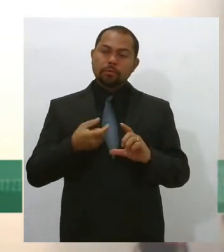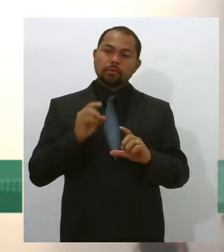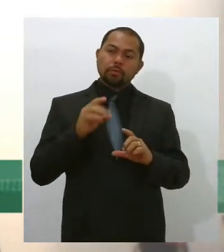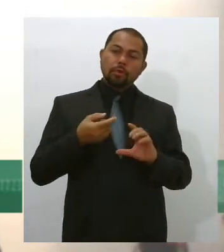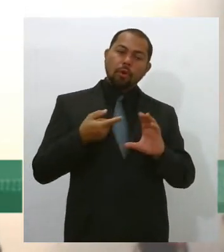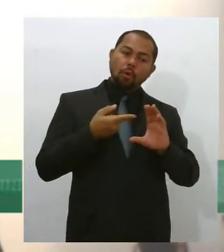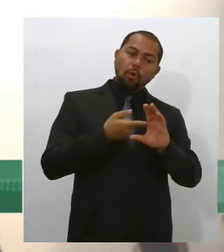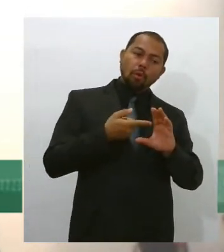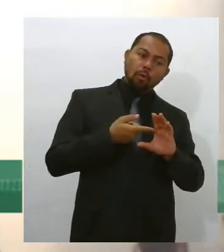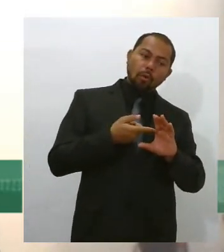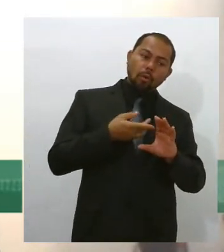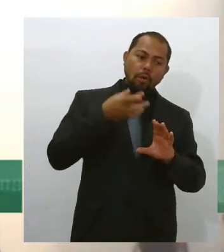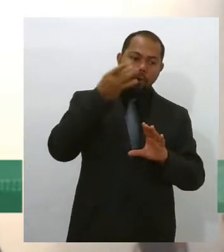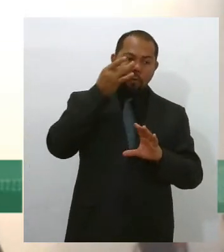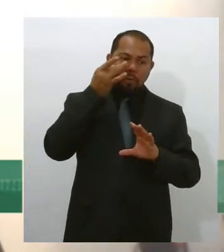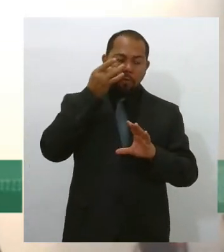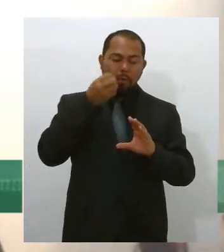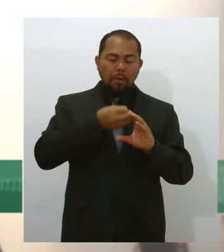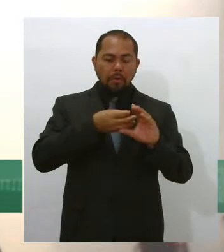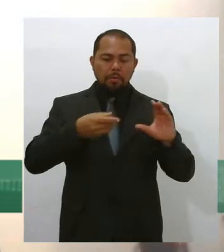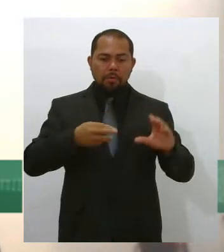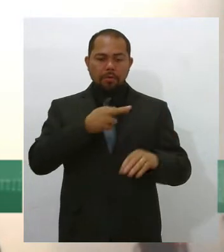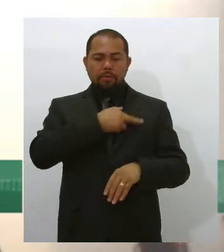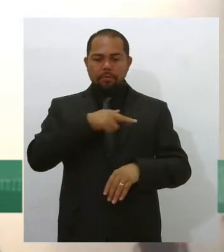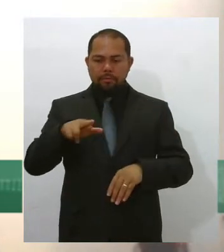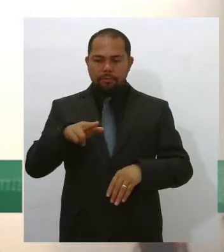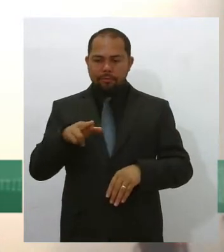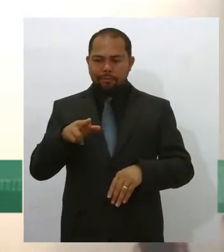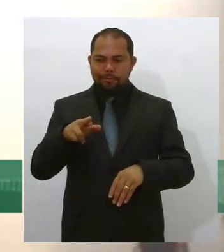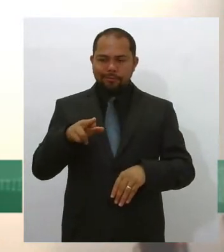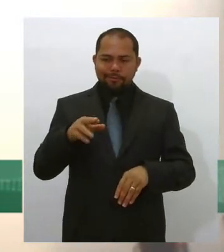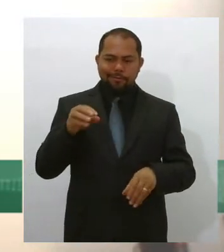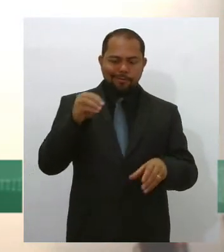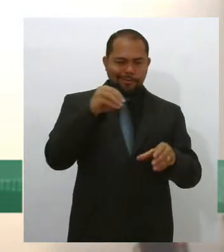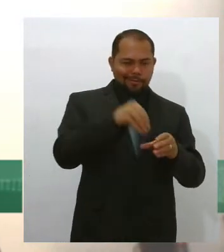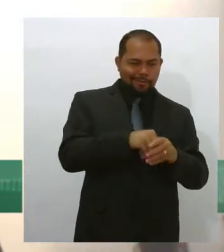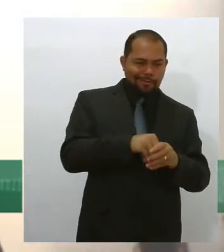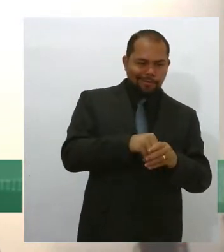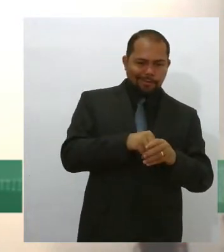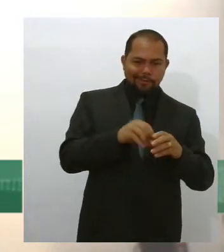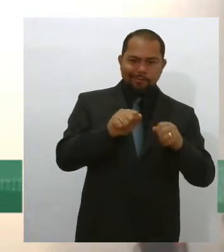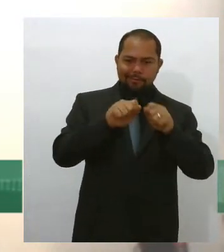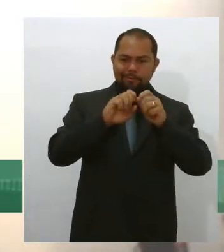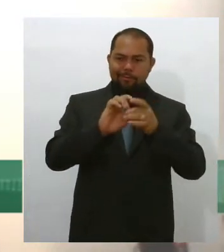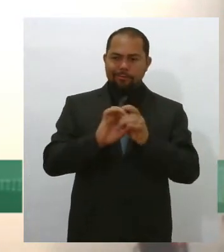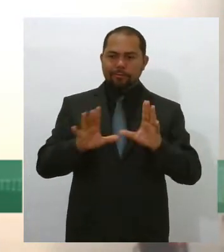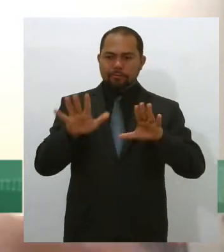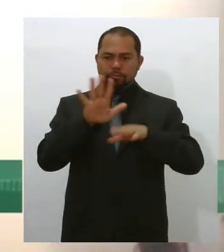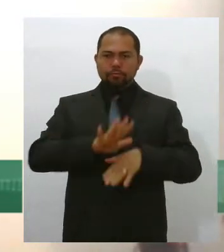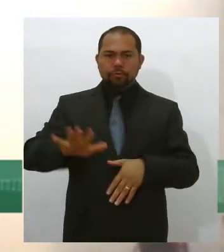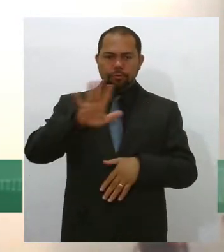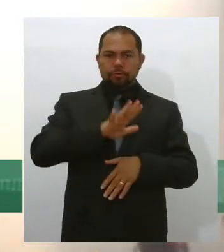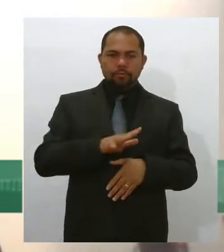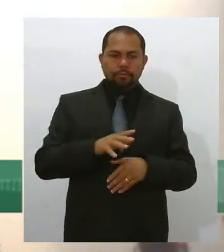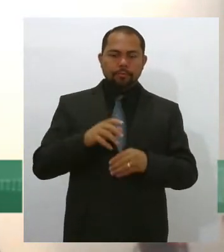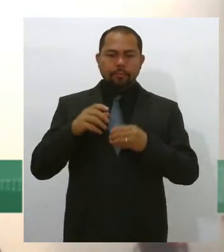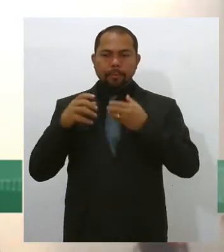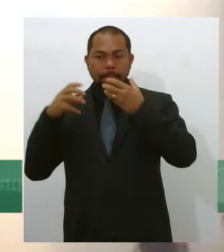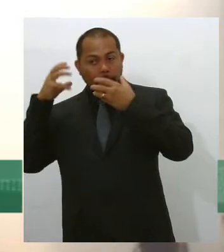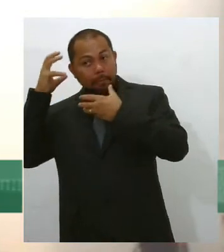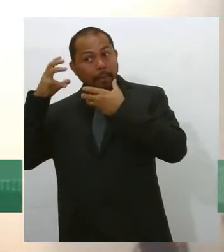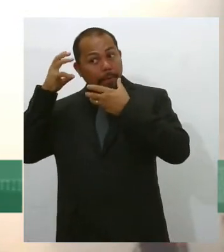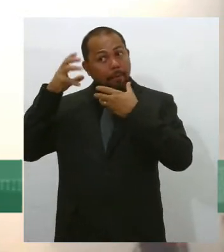dentro de uma concessão pública de rádio e televisão tem são concessões públicas é o estado que outorga